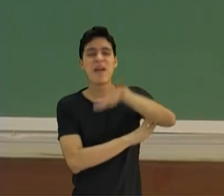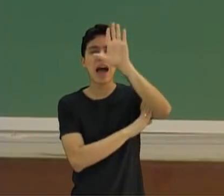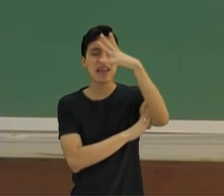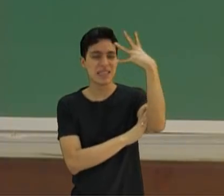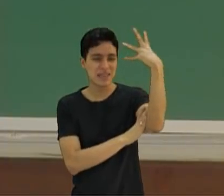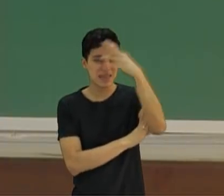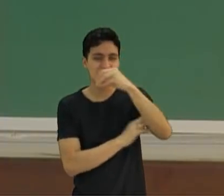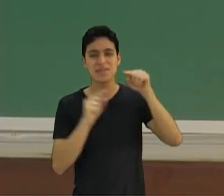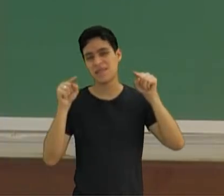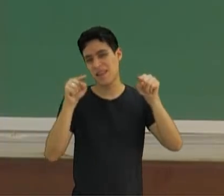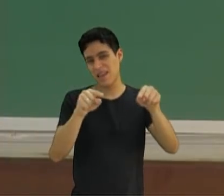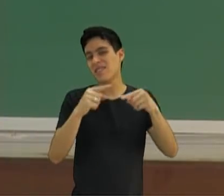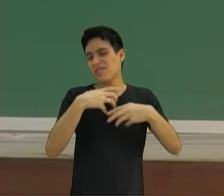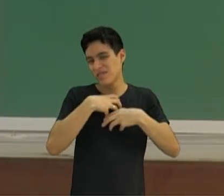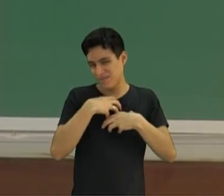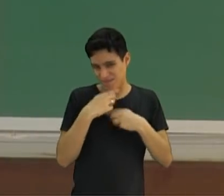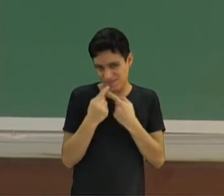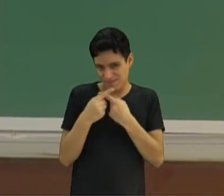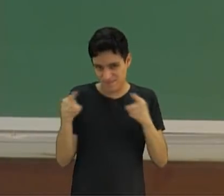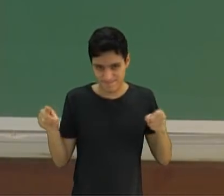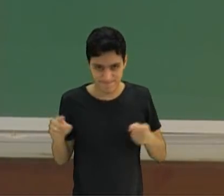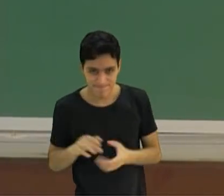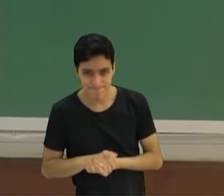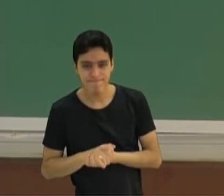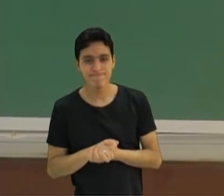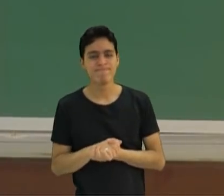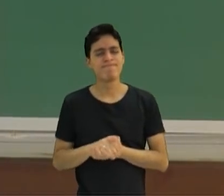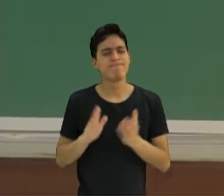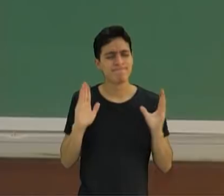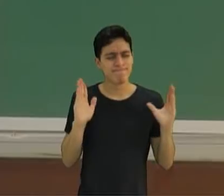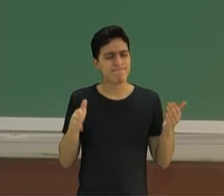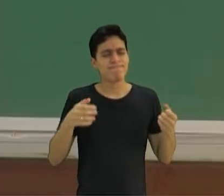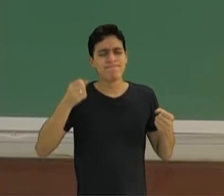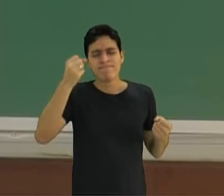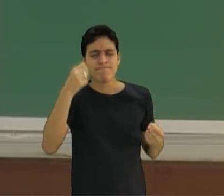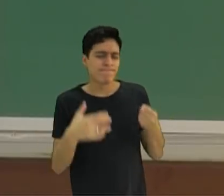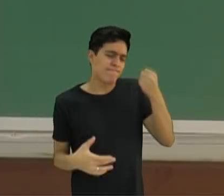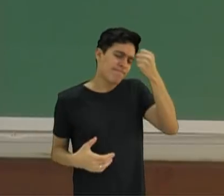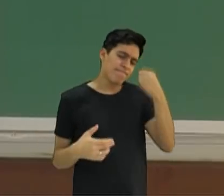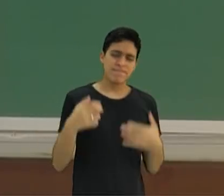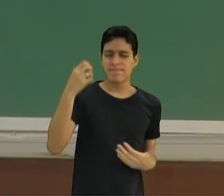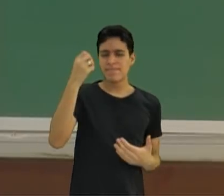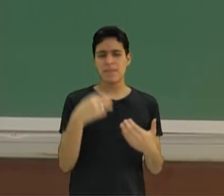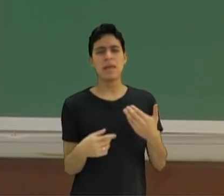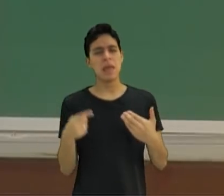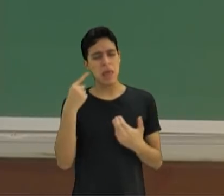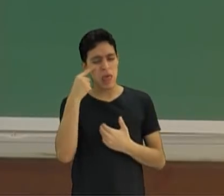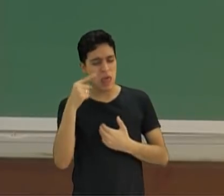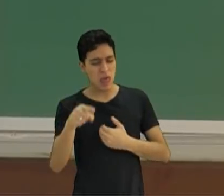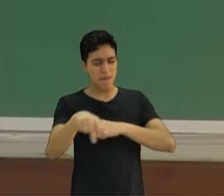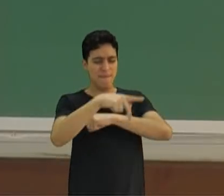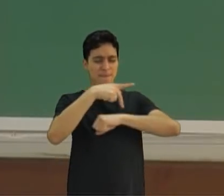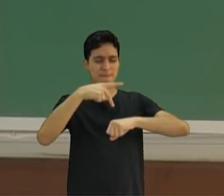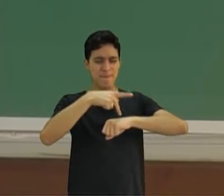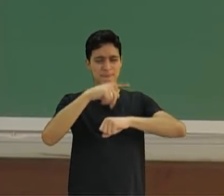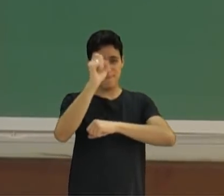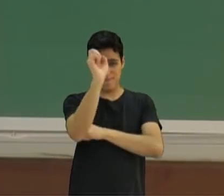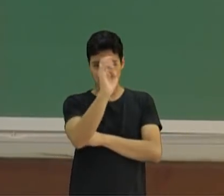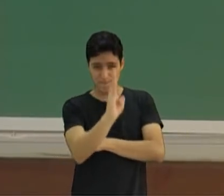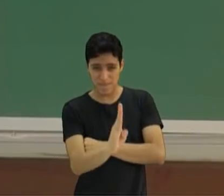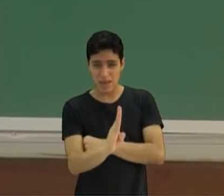gênero musical. Como a gente já vem falando, né, o Brasil é um país de muita diversidade